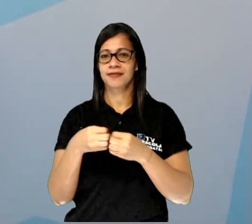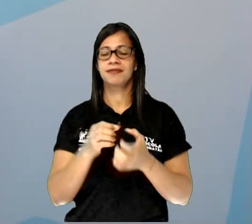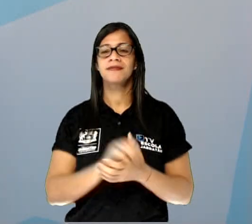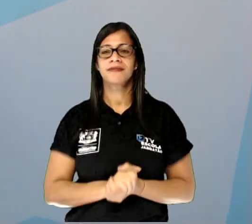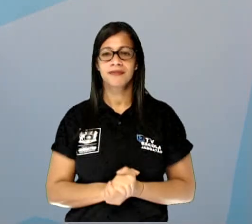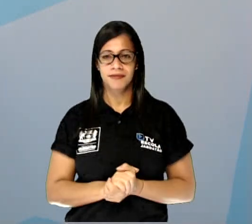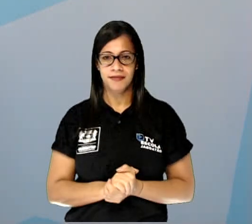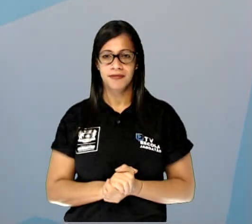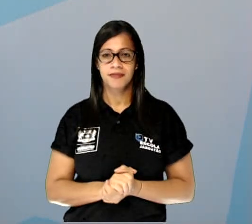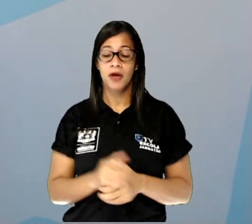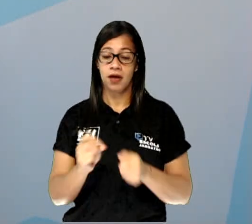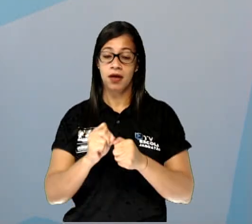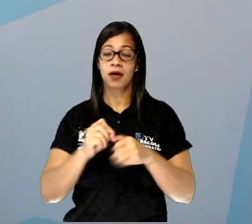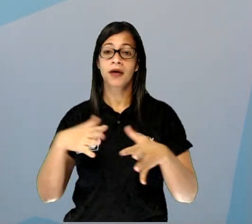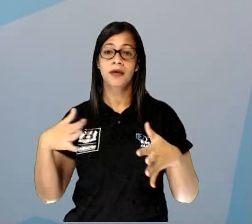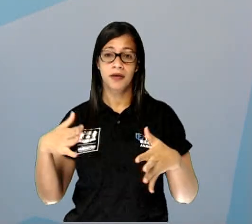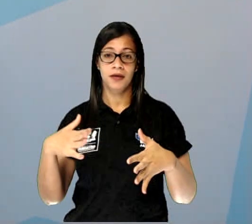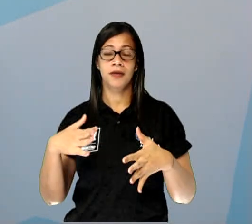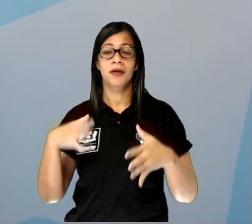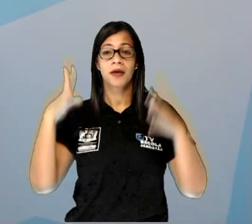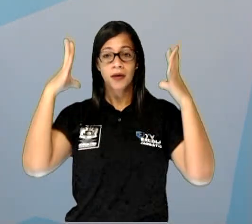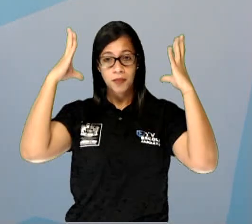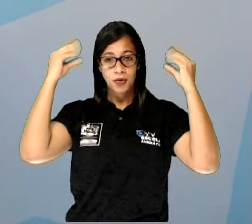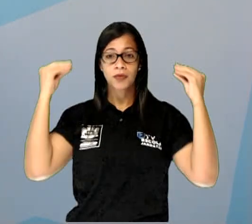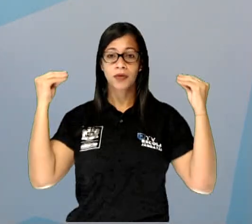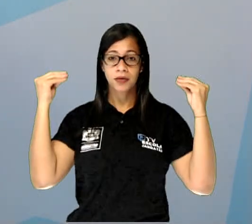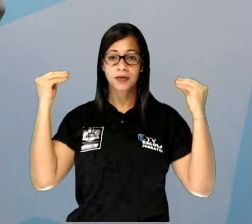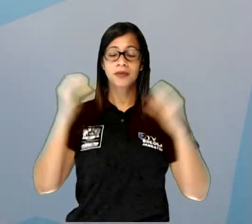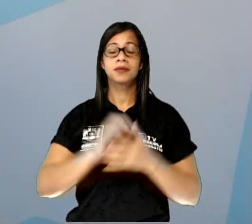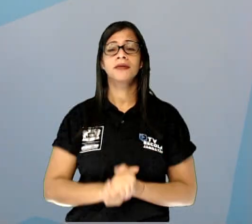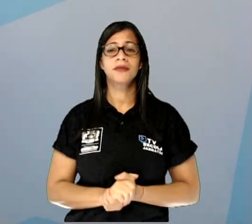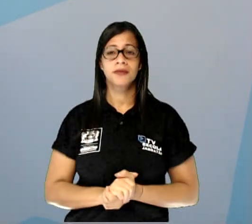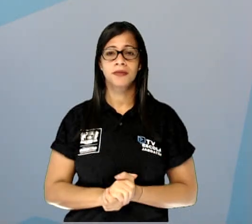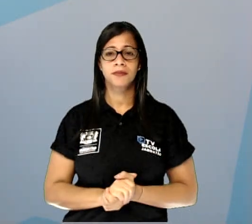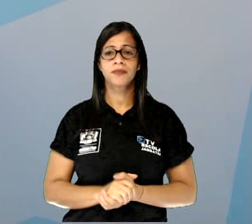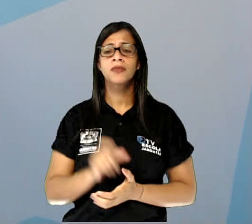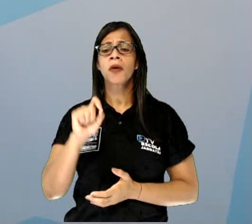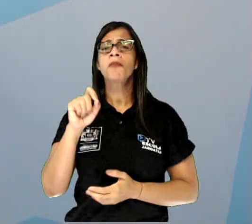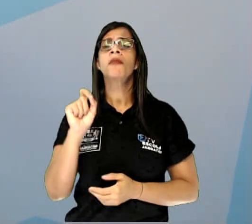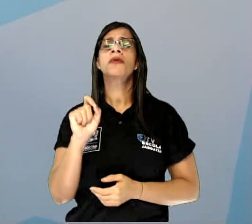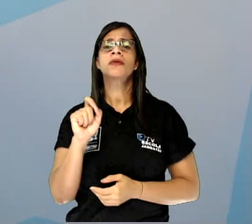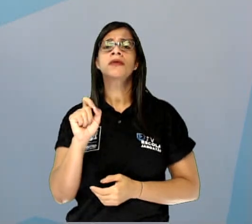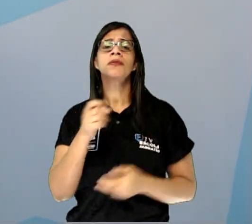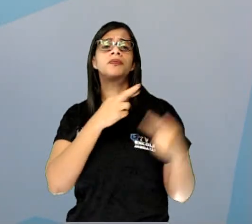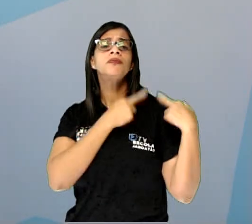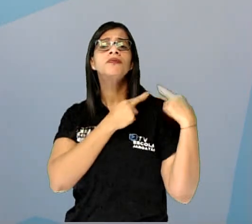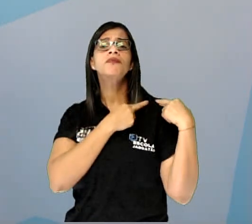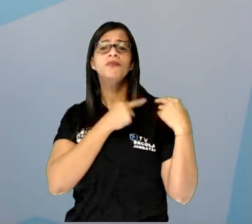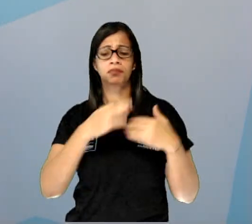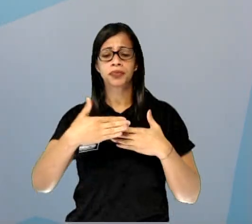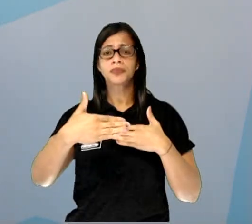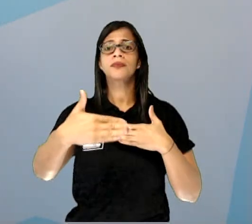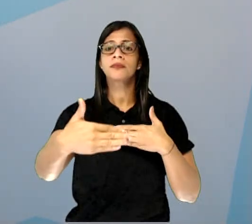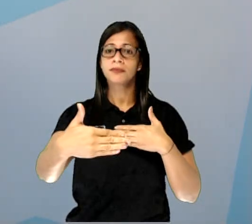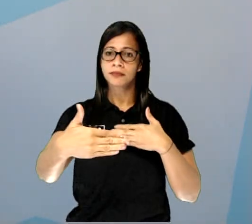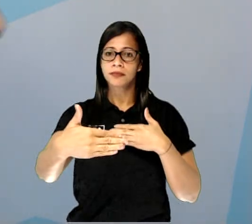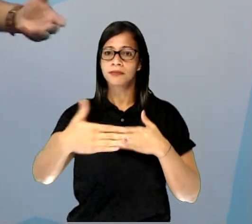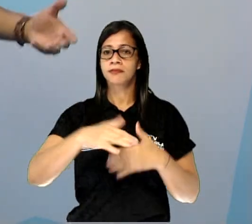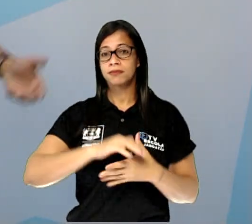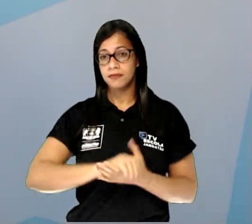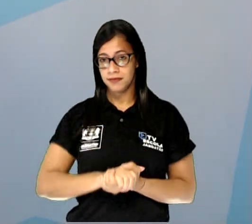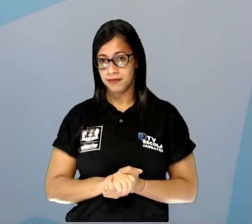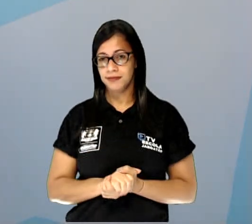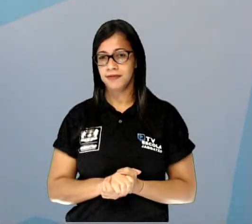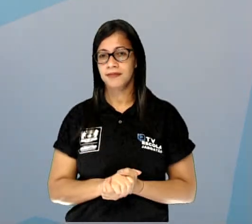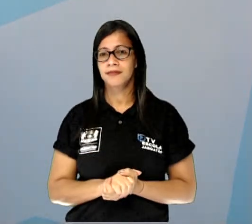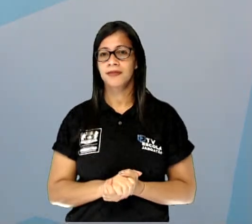essa presença holandesa aqui em Pernambuco. Mas quem é que vai ser o responsável para engatilhar essa presença holandesa? Cativar o coração